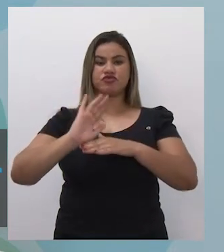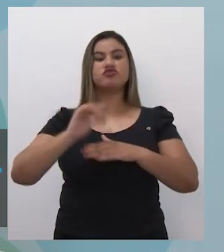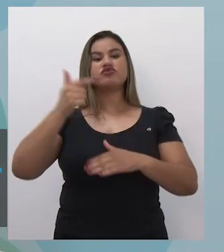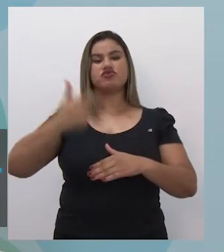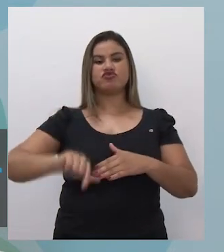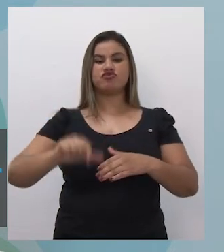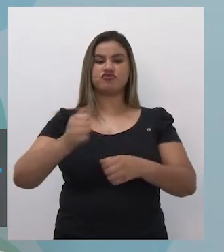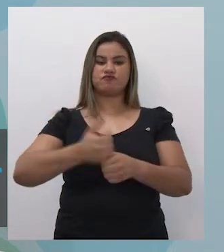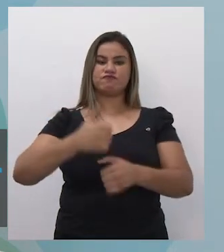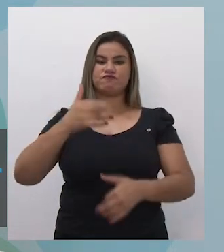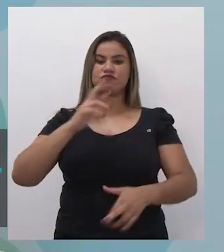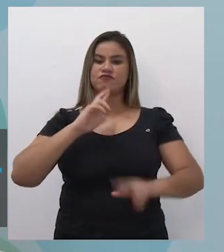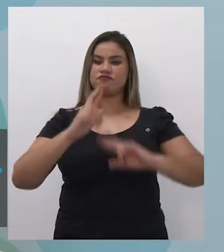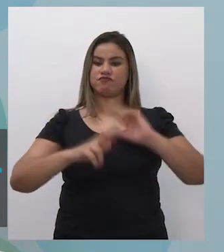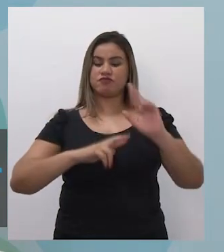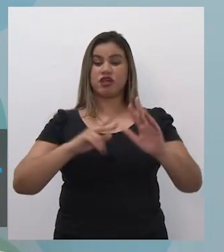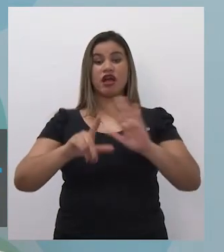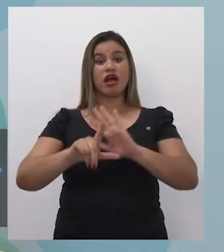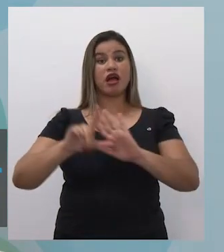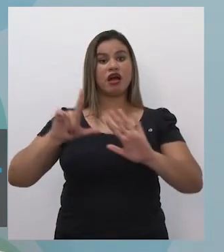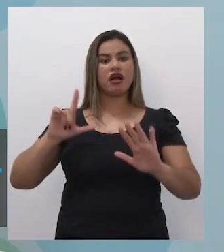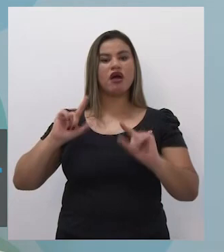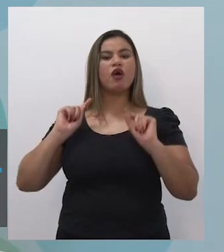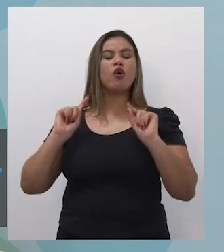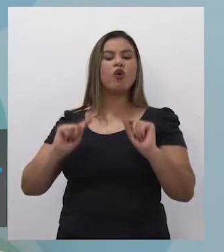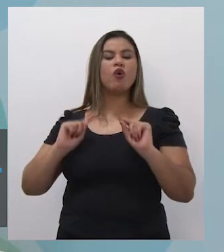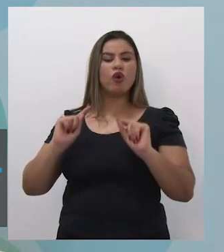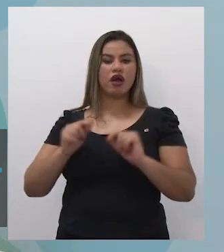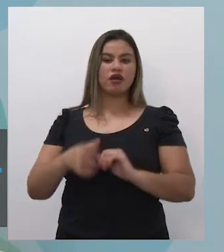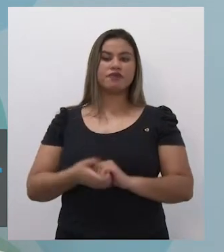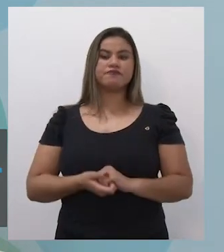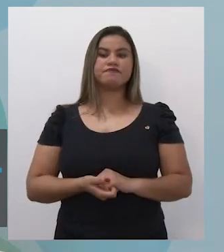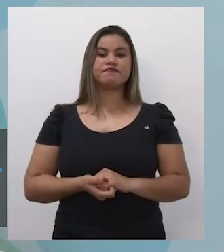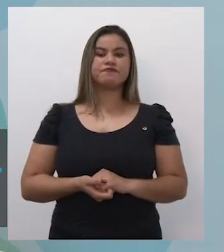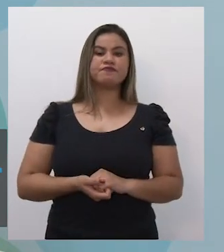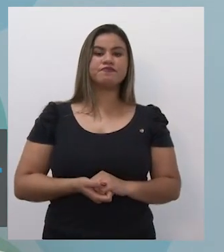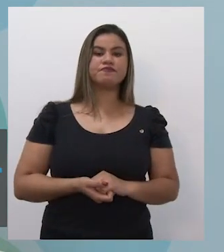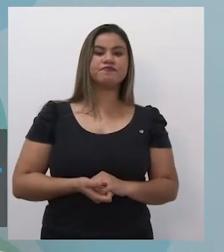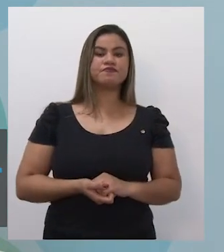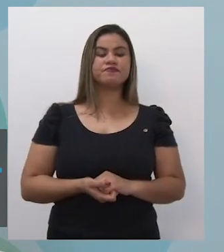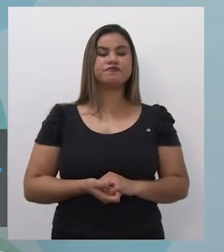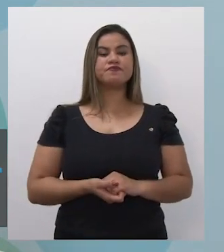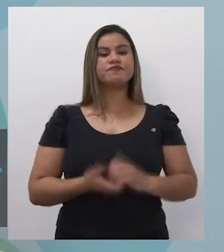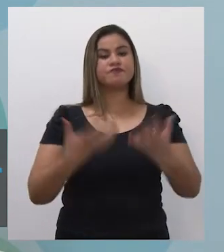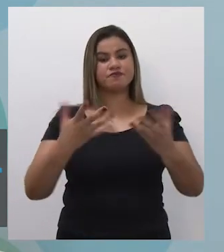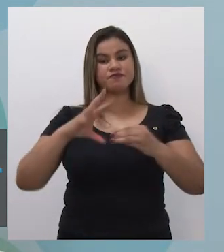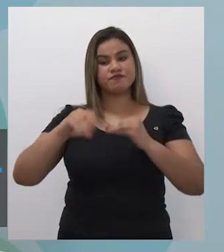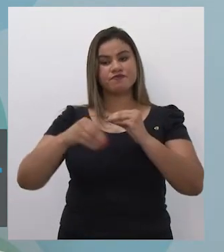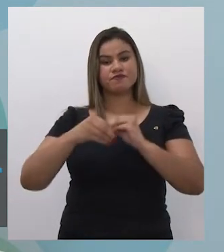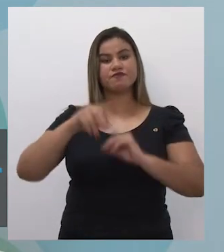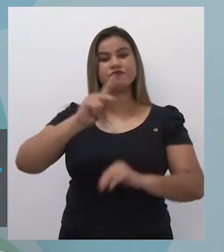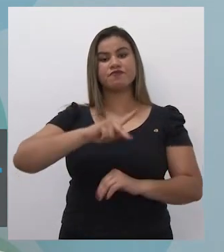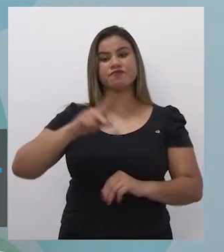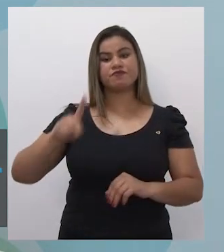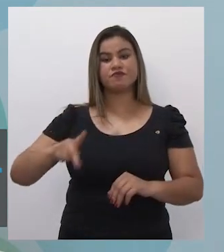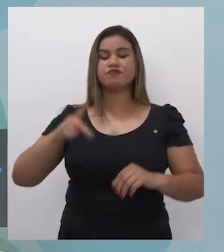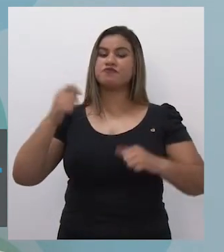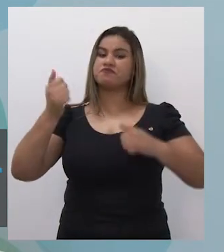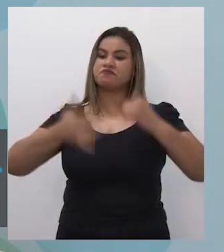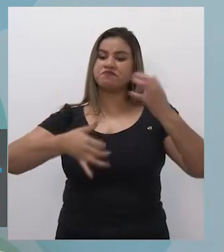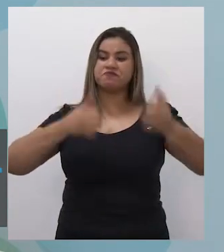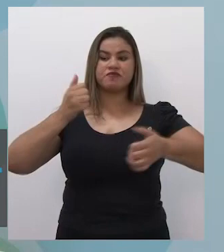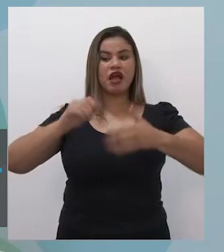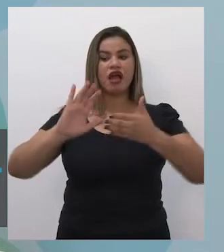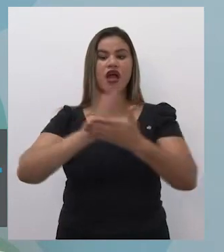segunda interação. Mas antes de chamar essa segunda interação, eu queria comentar que tem professores que já destacaram